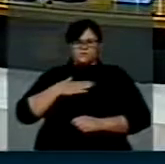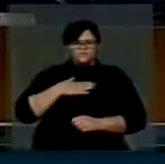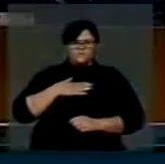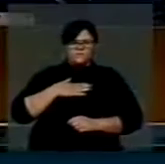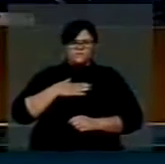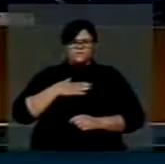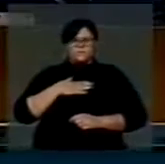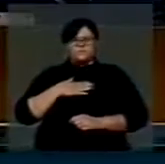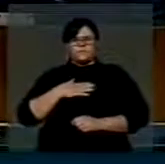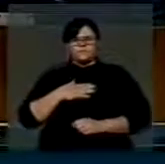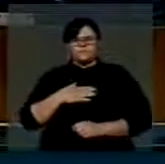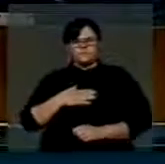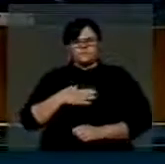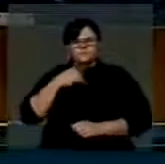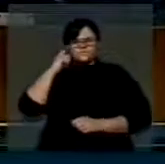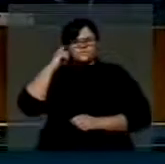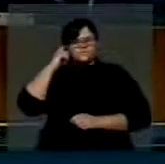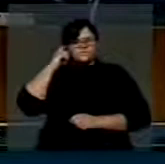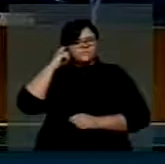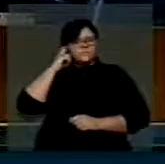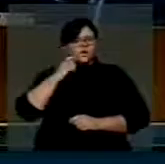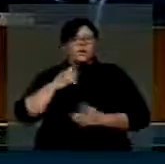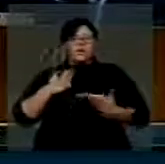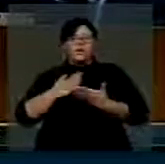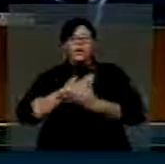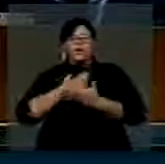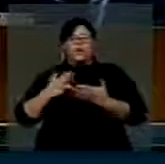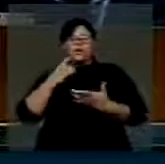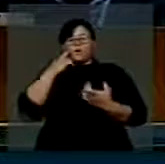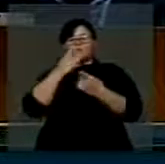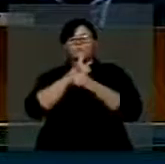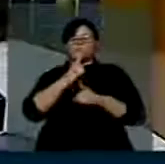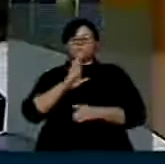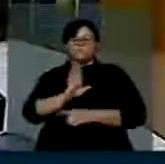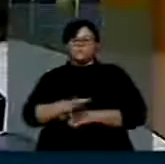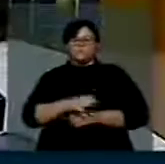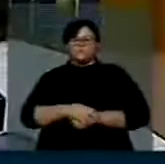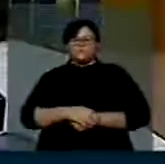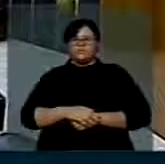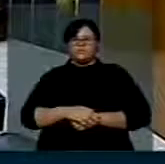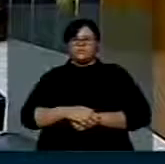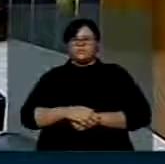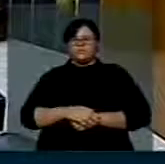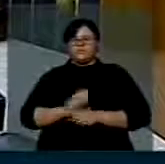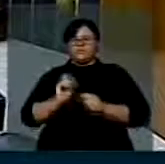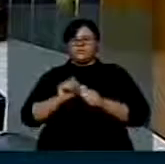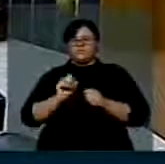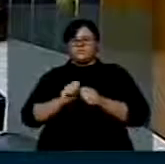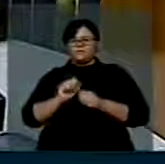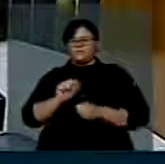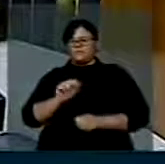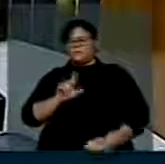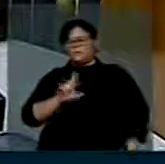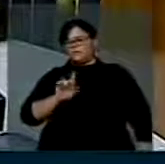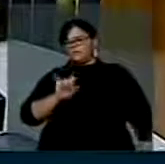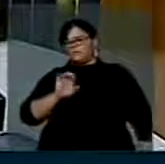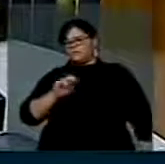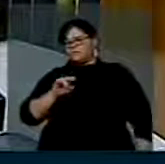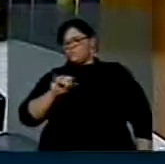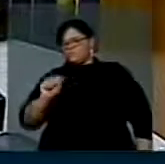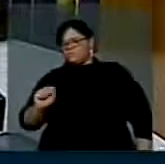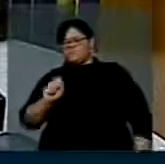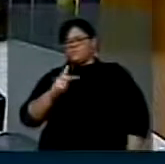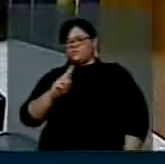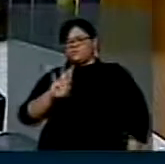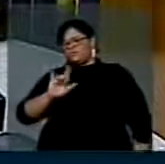de adendar ao pronunciamento de Vossa Excelência algo que descobri, confesso que descobri, fazendo audiências públicas pelo país sobre a questão